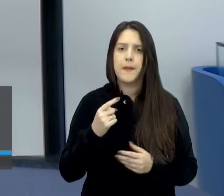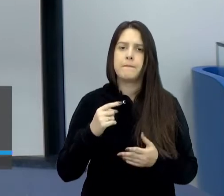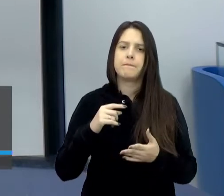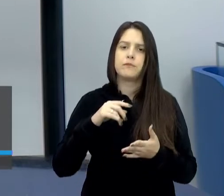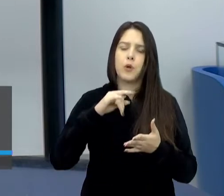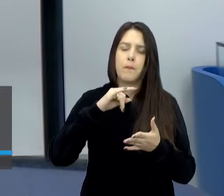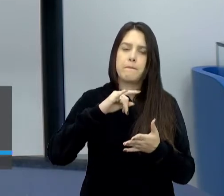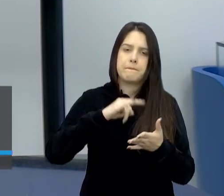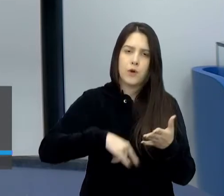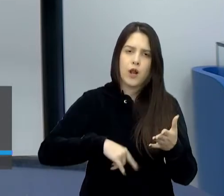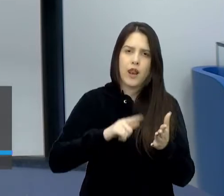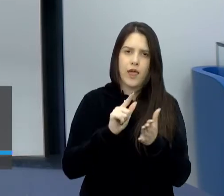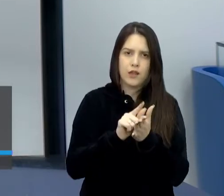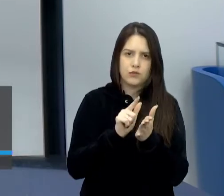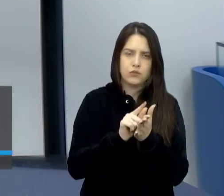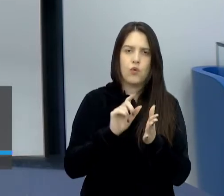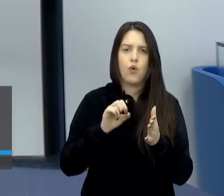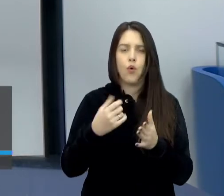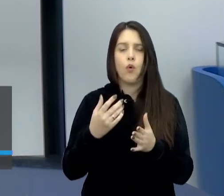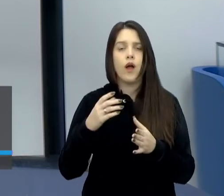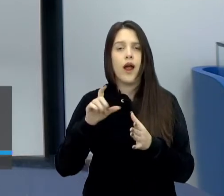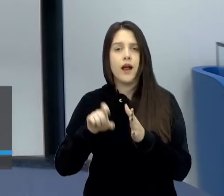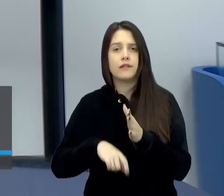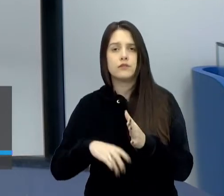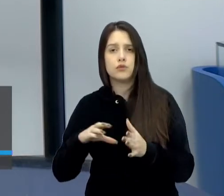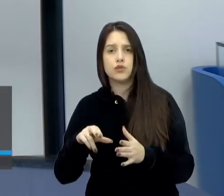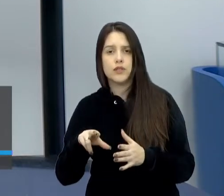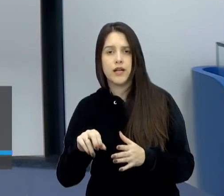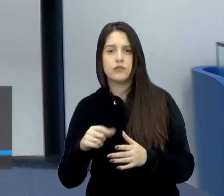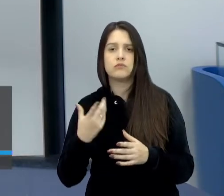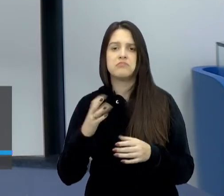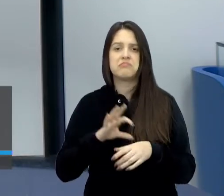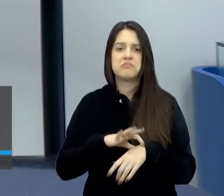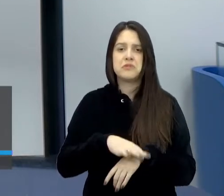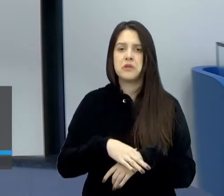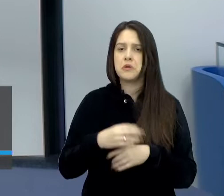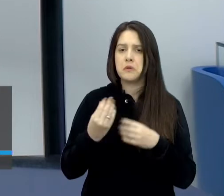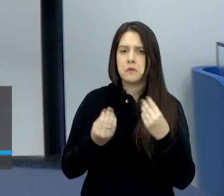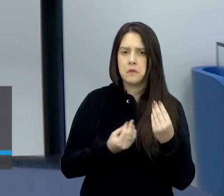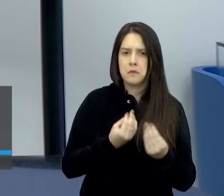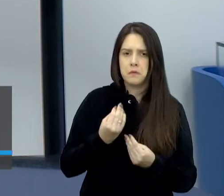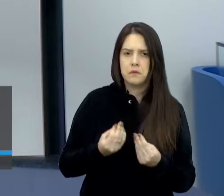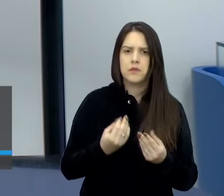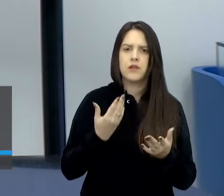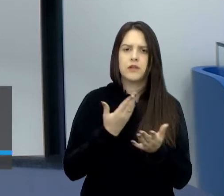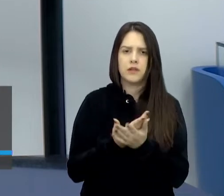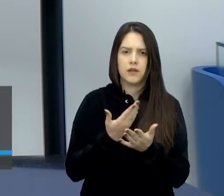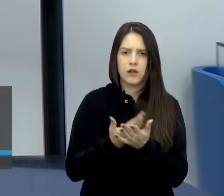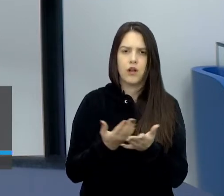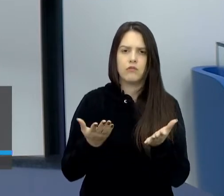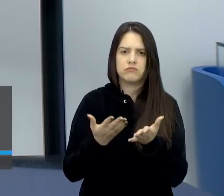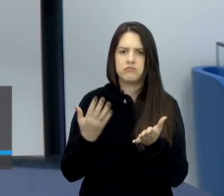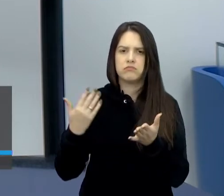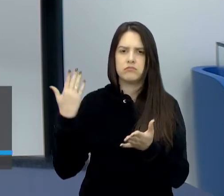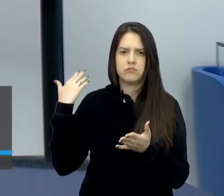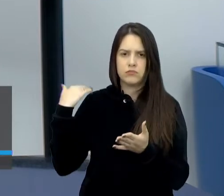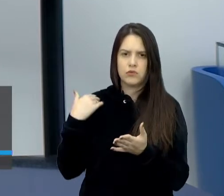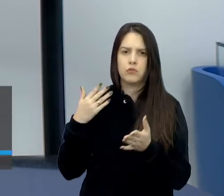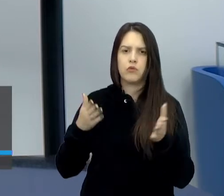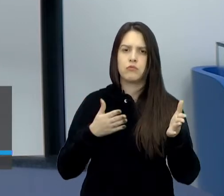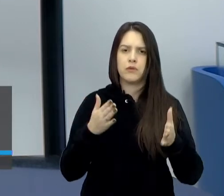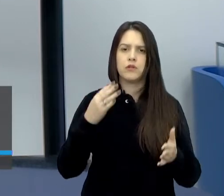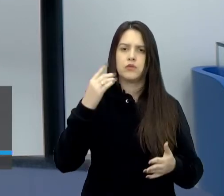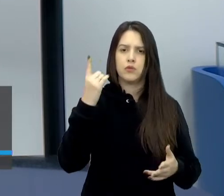ou cartão de crédito? Vamos começar fazendo a leitura do boleto bancário. Ontem, na aula de ontem, né, do desenvolvimento 1,